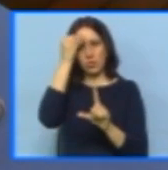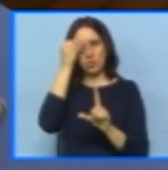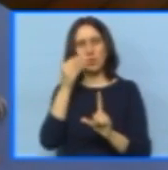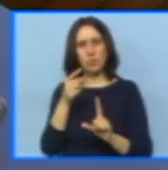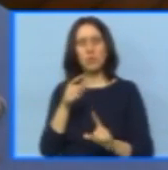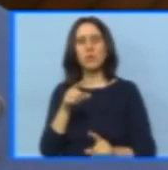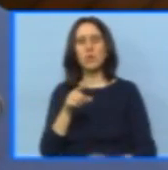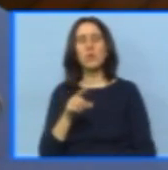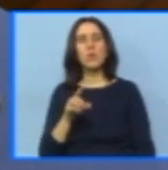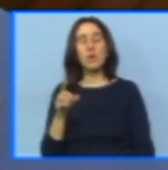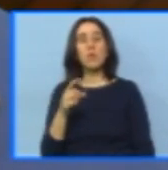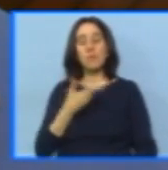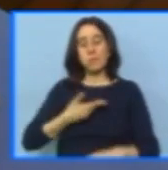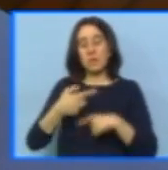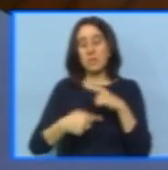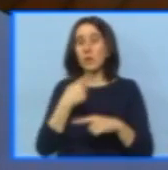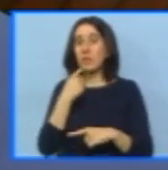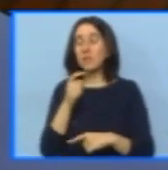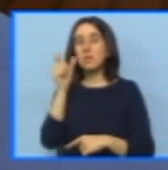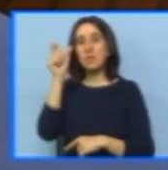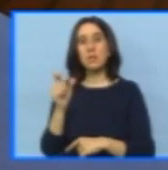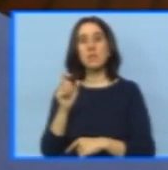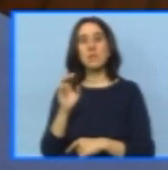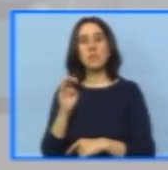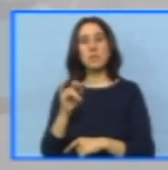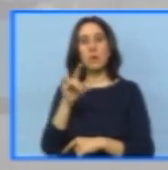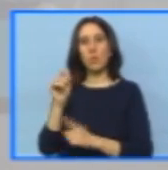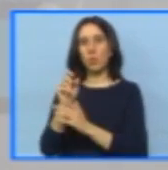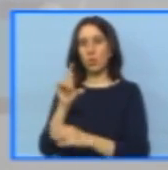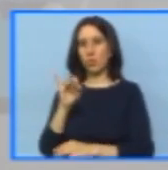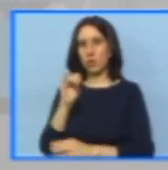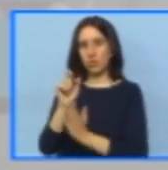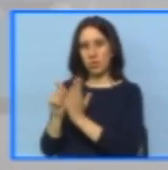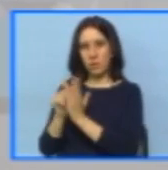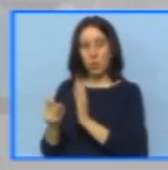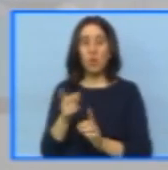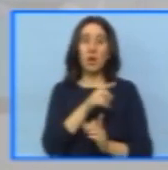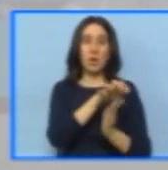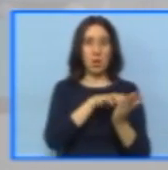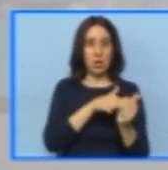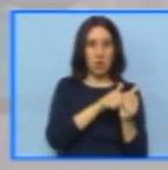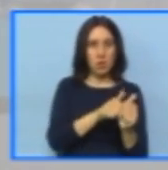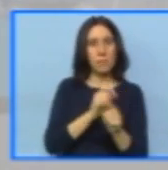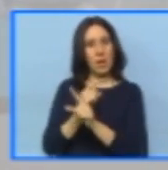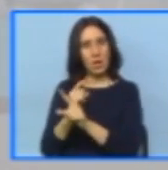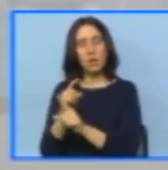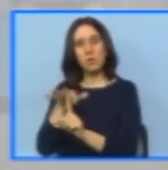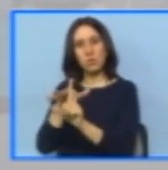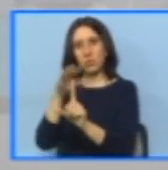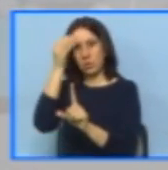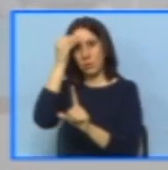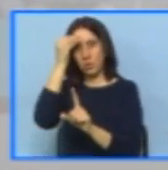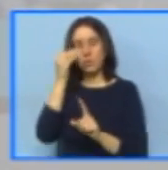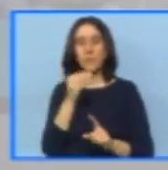que diz a tradição, também foi escrito por São Lucas, o que escreveu o terceiro Evangelho, também escreveu os Atos dos Apóstolos. No Evangelho, ele fala mais do acontecimento de